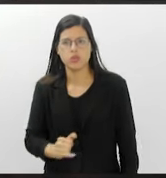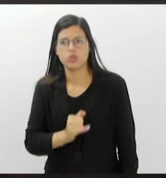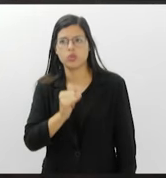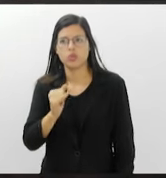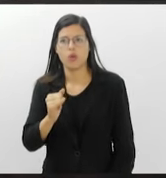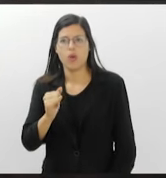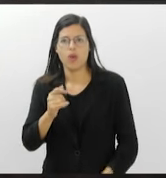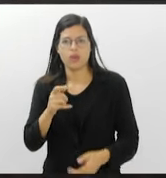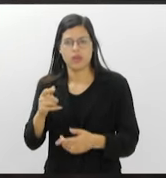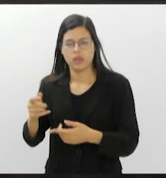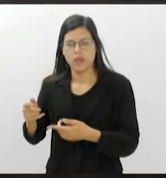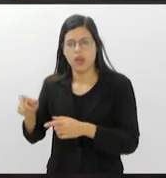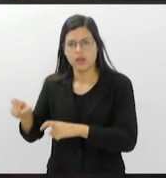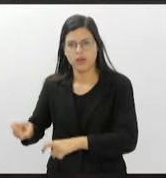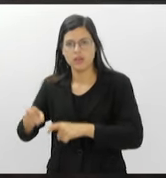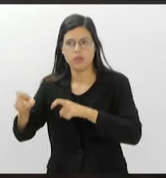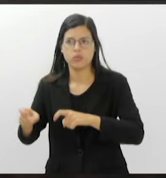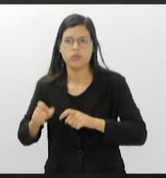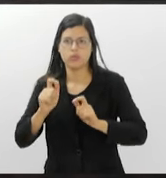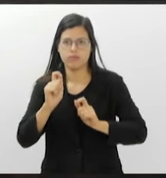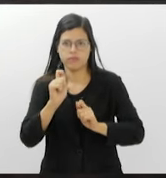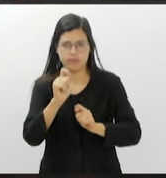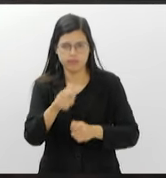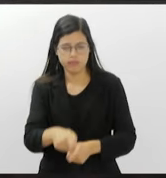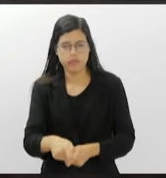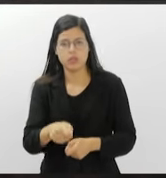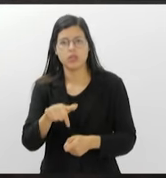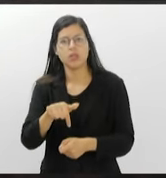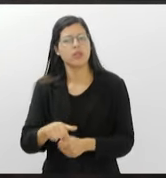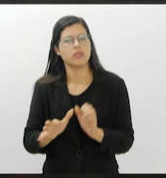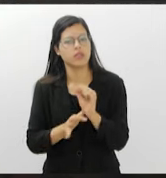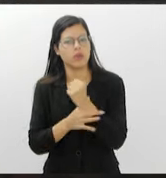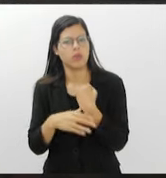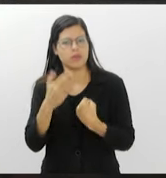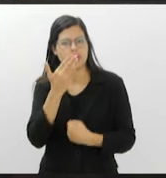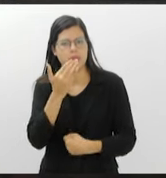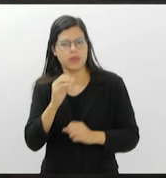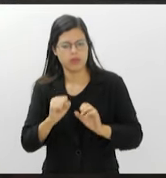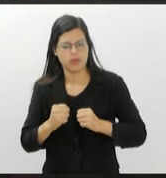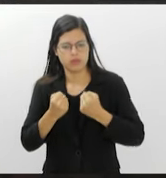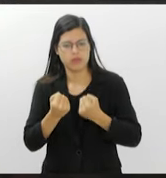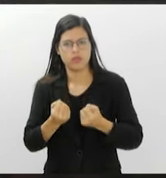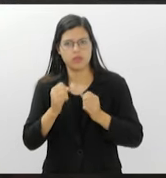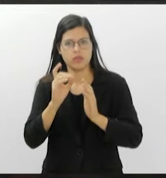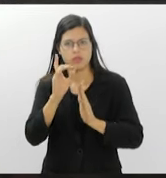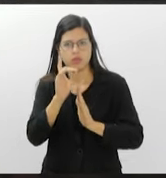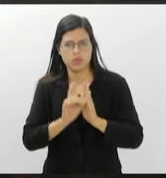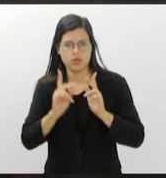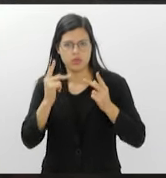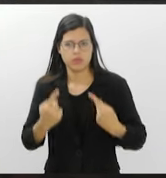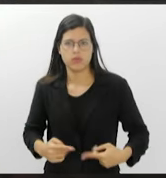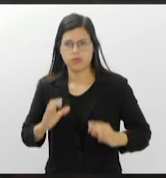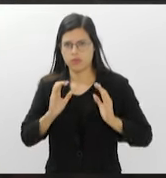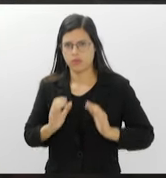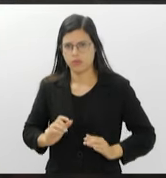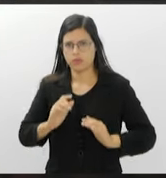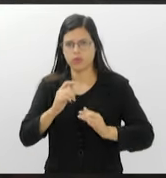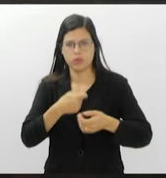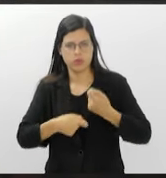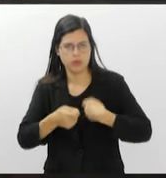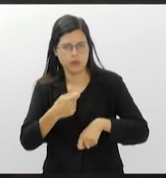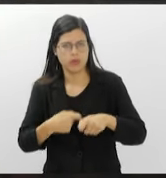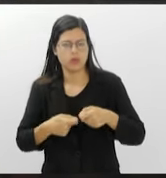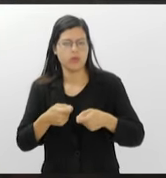Pecuária, Políticas Rural, Agrária e Pesqueira, Segurança Alimentar, Defesa dos Direitos Humanos e Cidadania, Orçamento, Finanças,